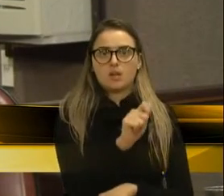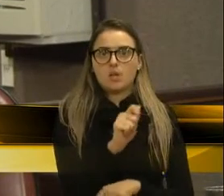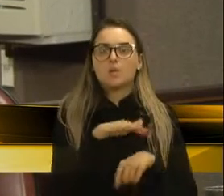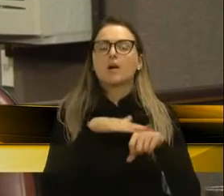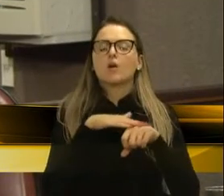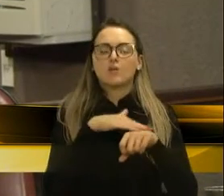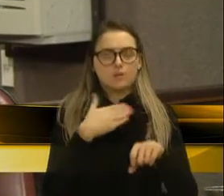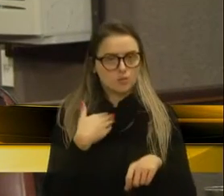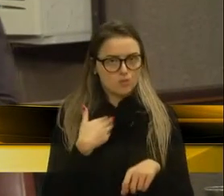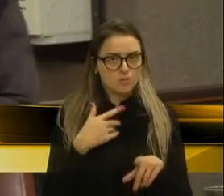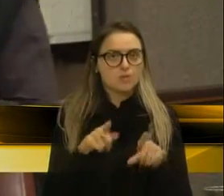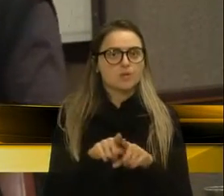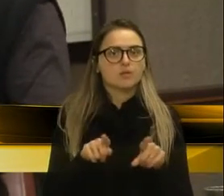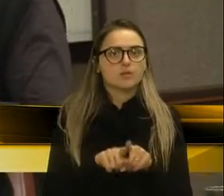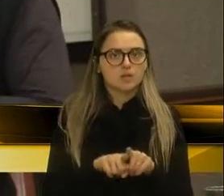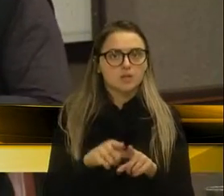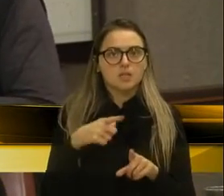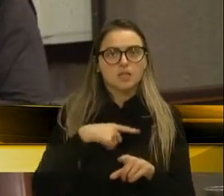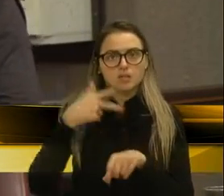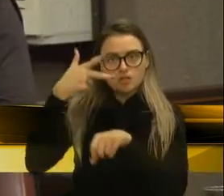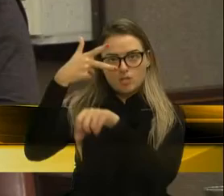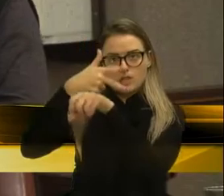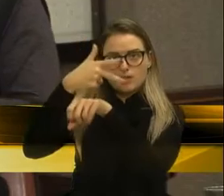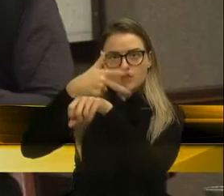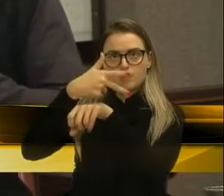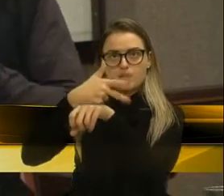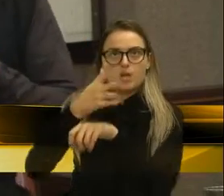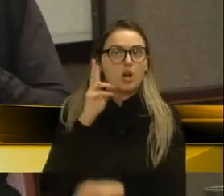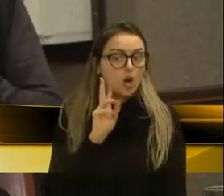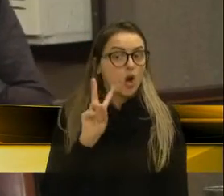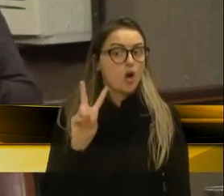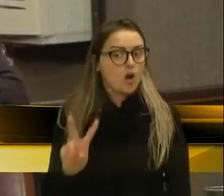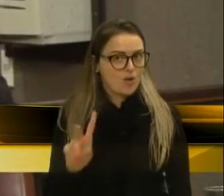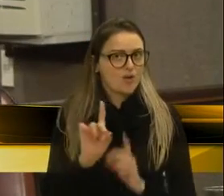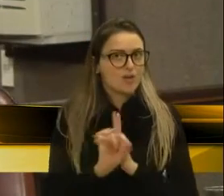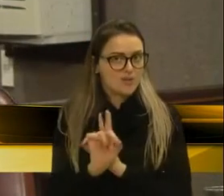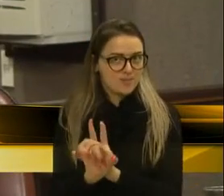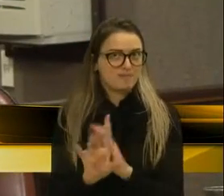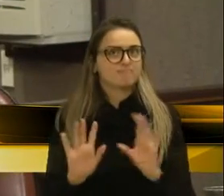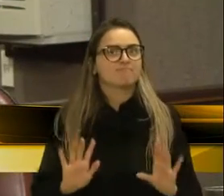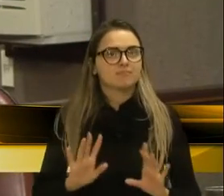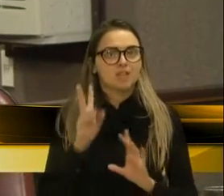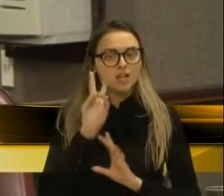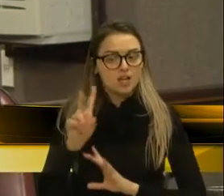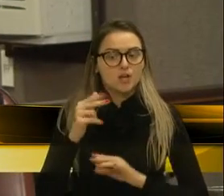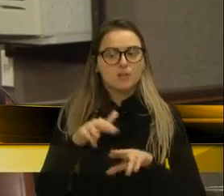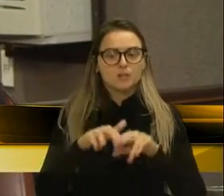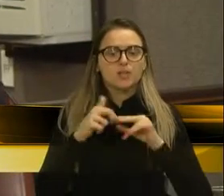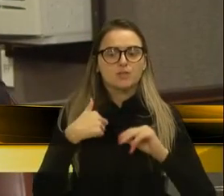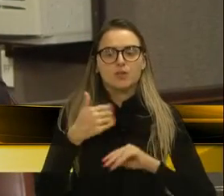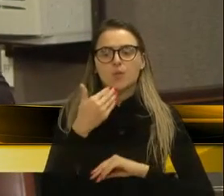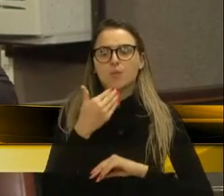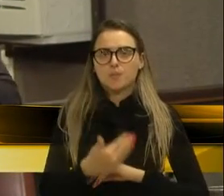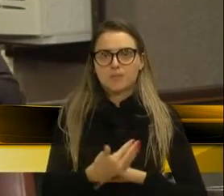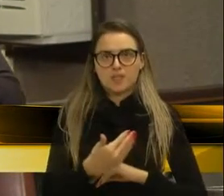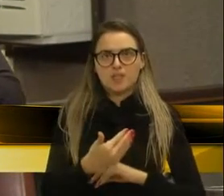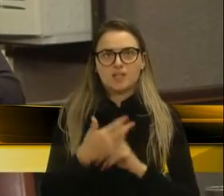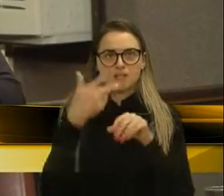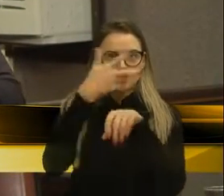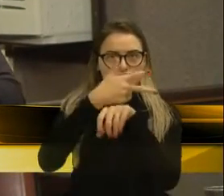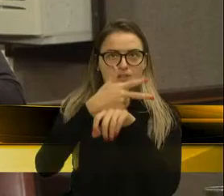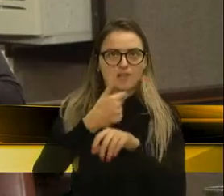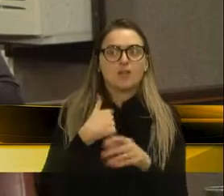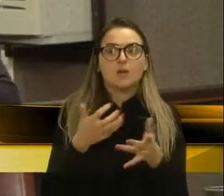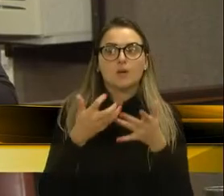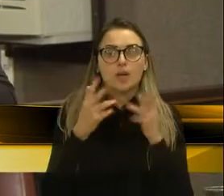também. Tinha uma câmera, vereador Frissa. Olha só a perseguição. Por isso que eu vou solicitar essas imagens e